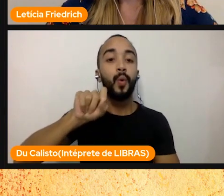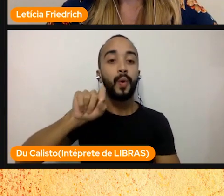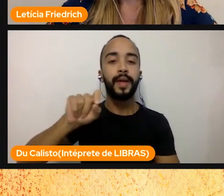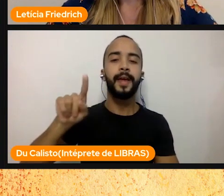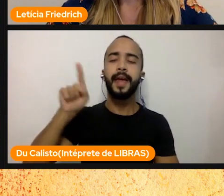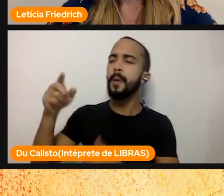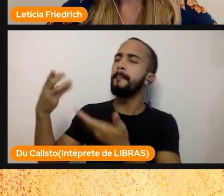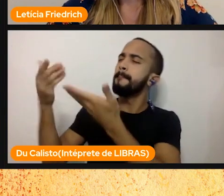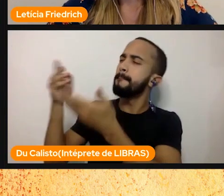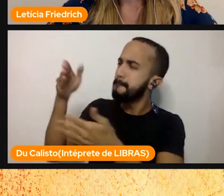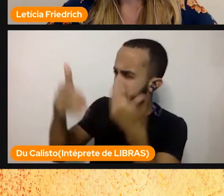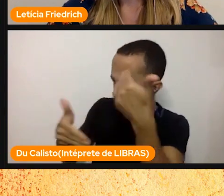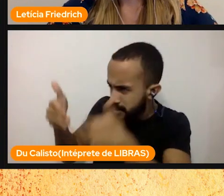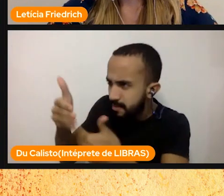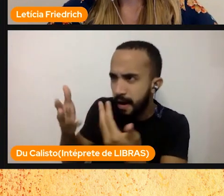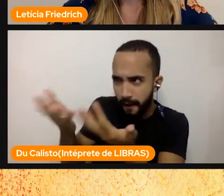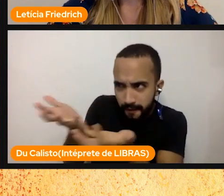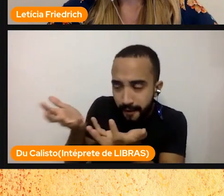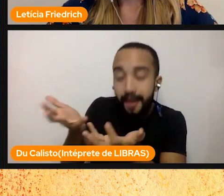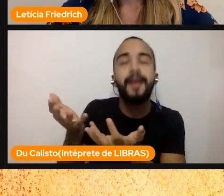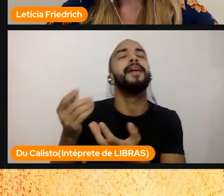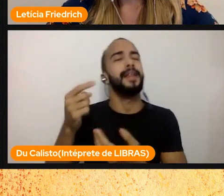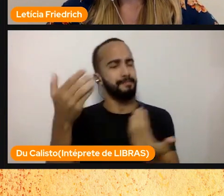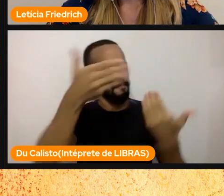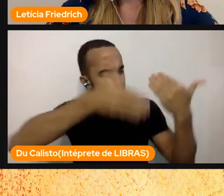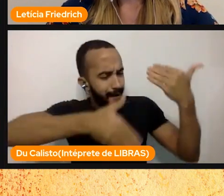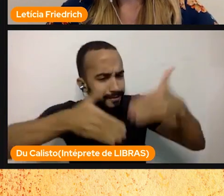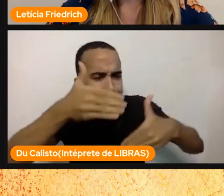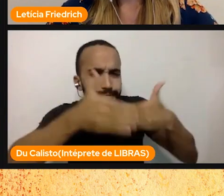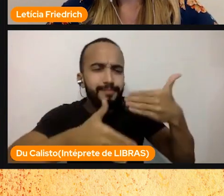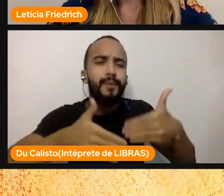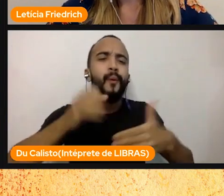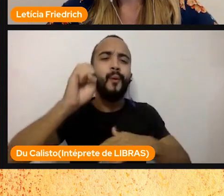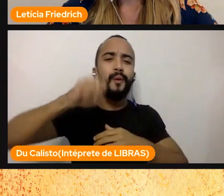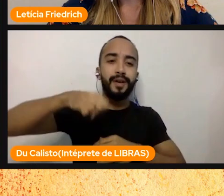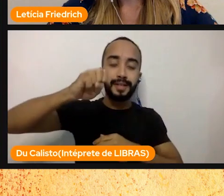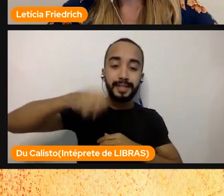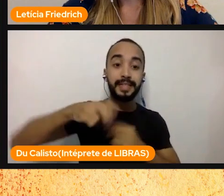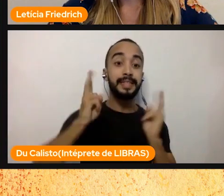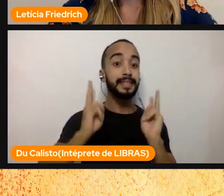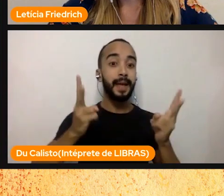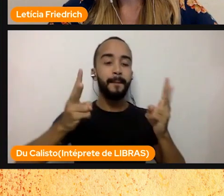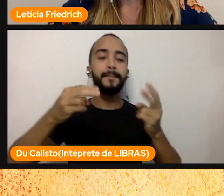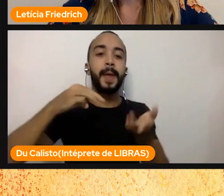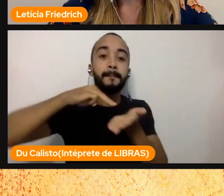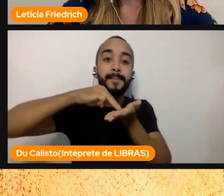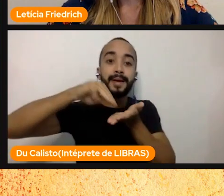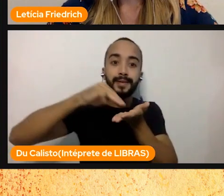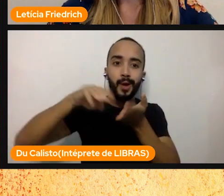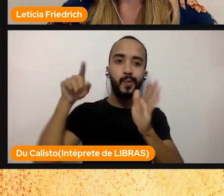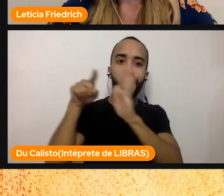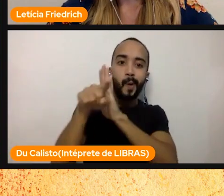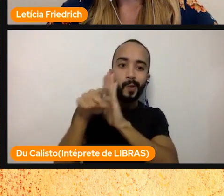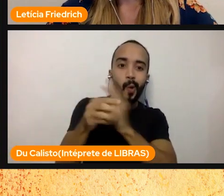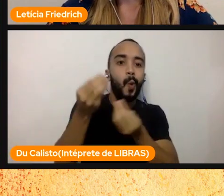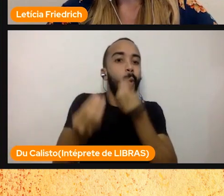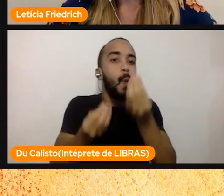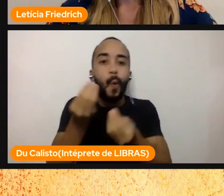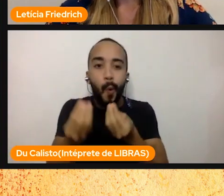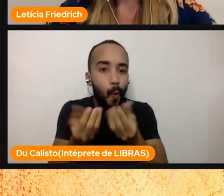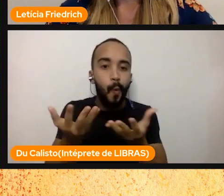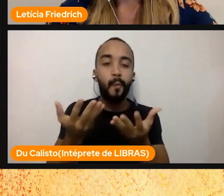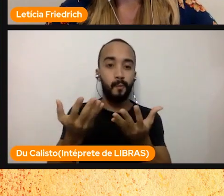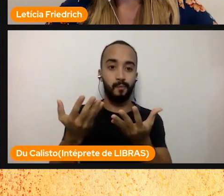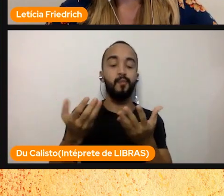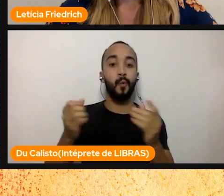ele participou, cedeu os curta para exibir, e ele sempre manda mensagem perguntando como é que está a produção dos longos. É de uma generosidade que